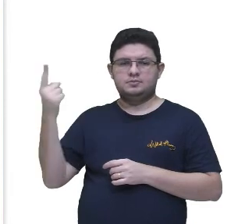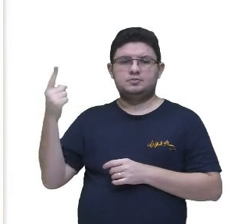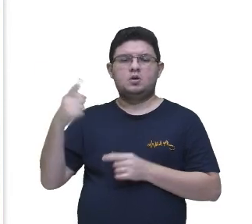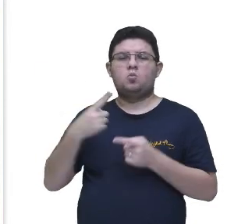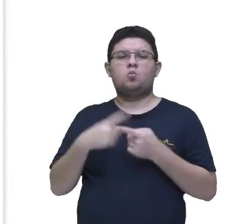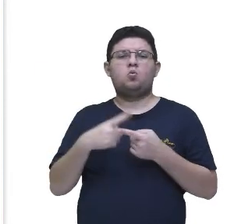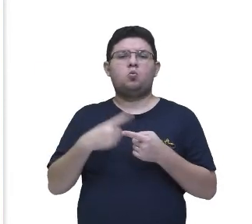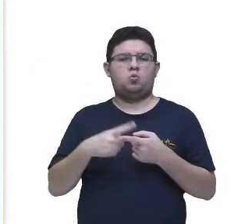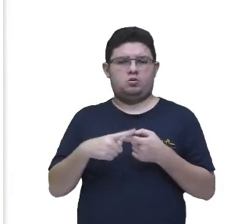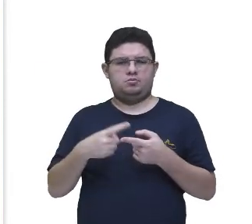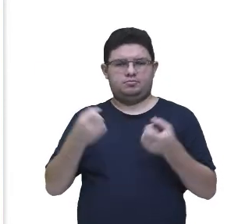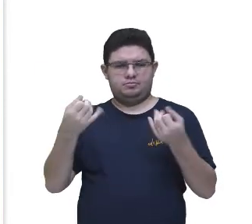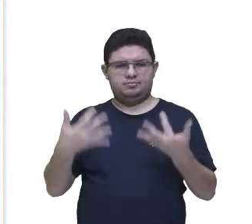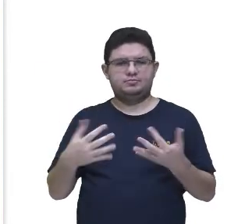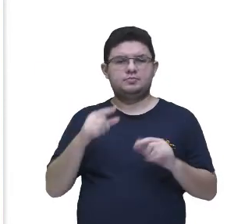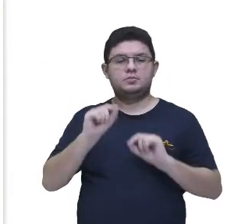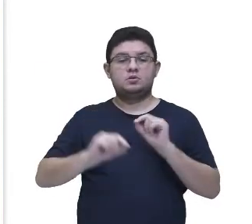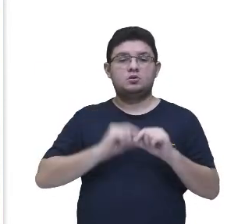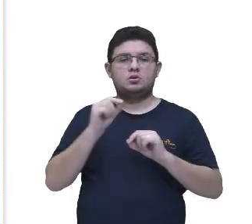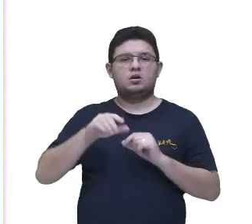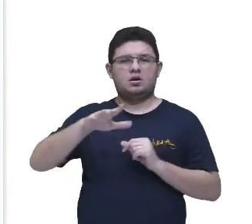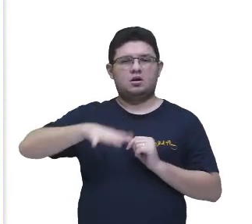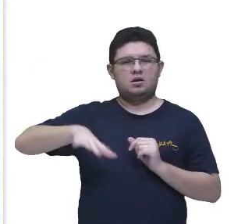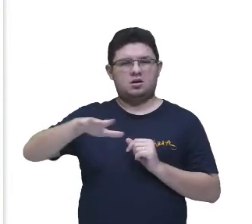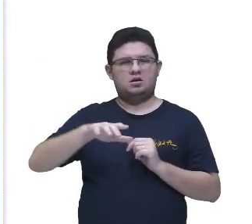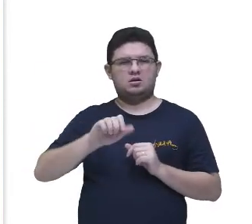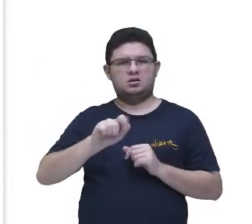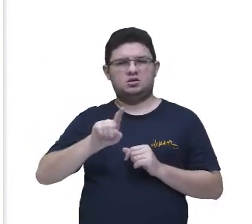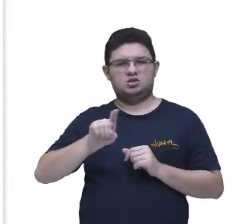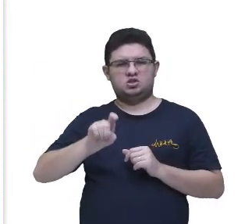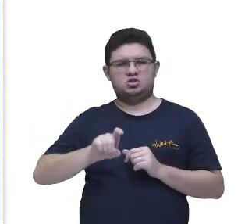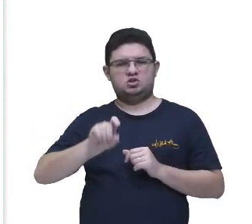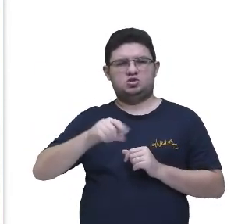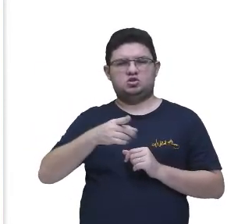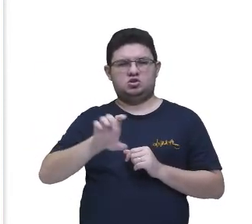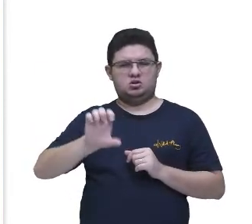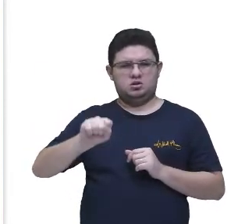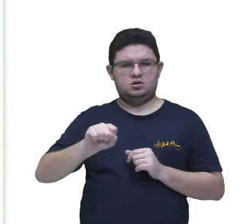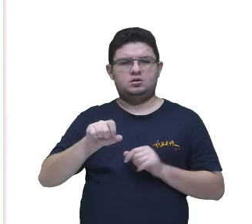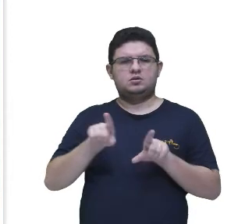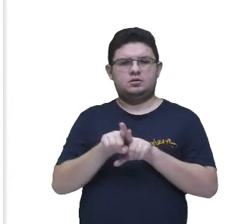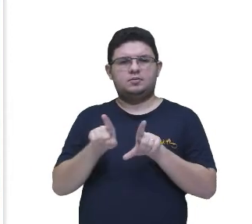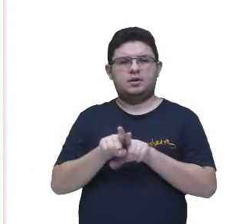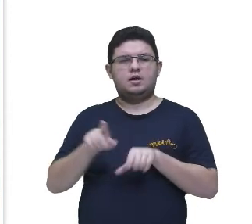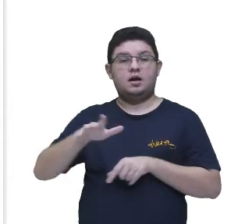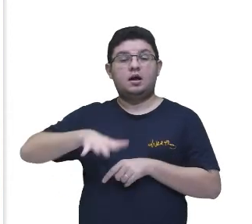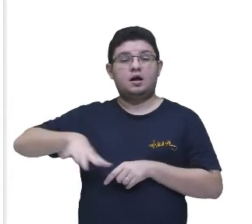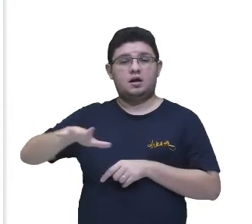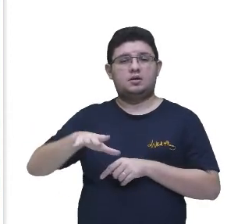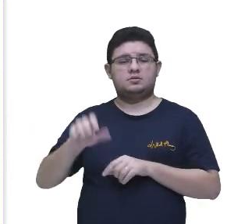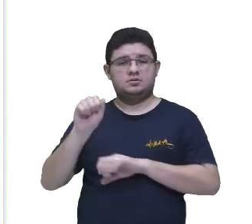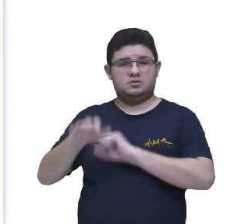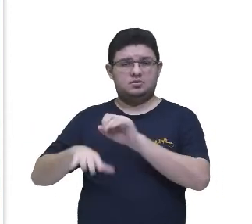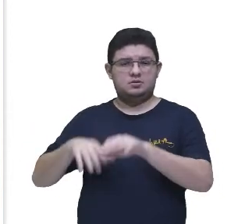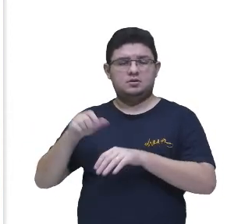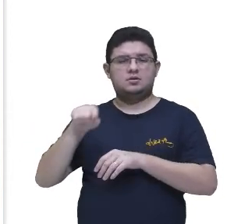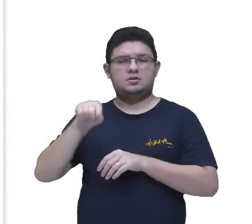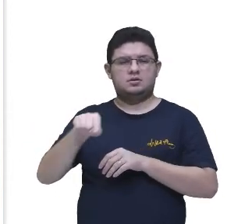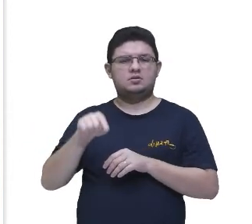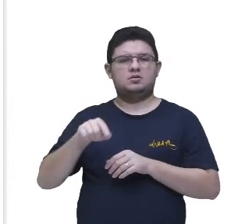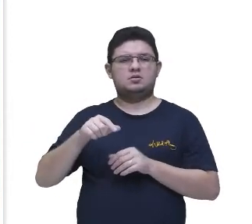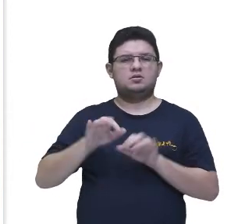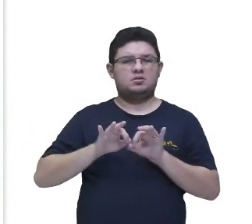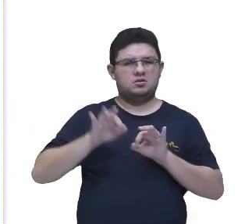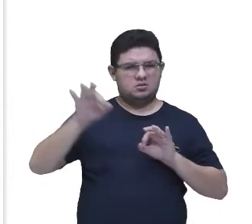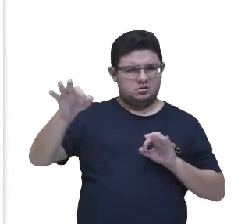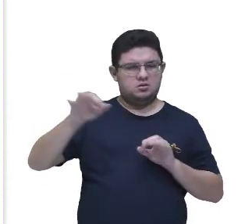os lixões e aterros sanitários normalmente são localizados na periferia, como eu falei, são em áreas mais afastadas, recebem